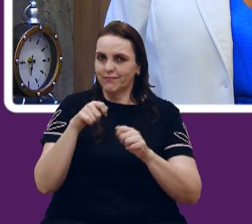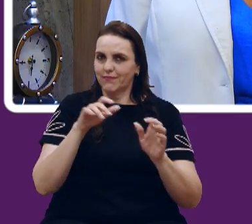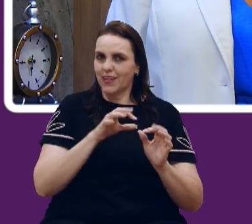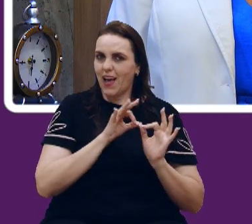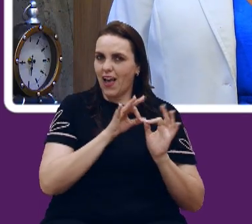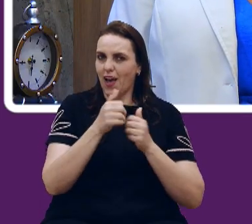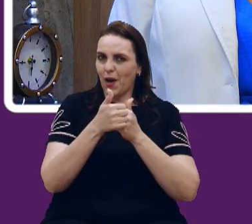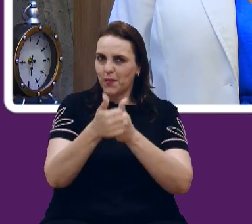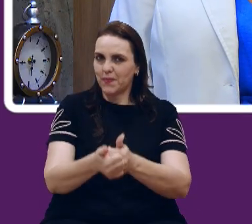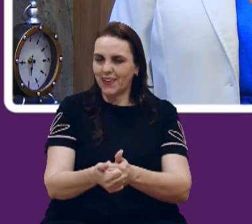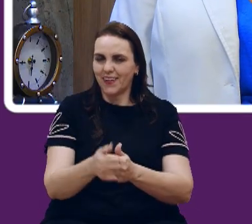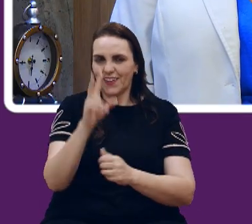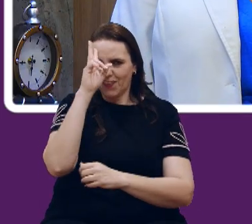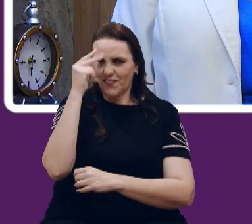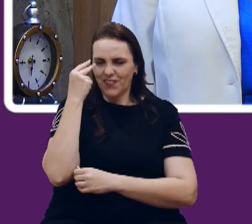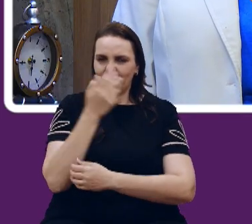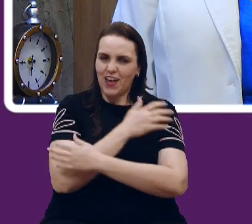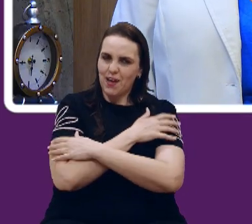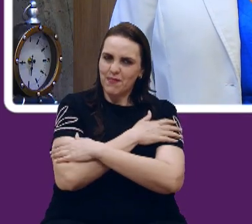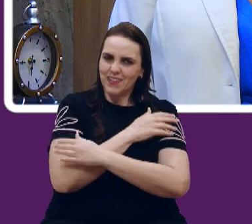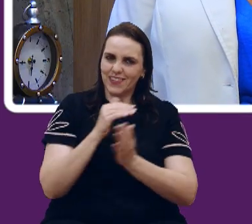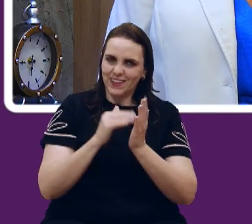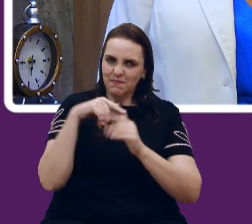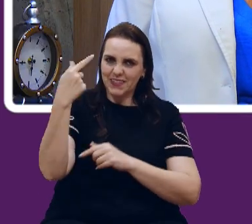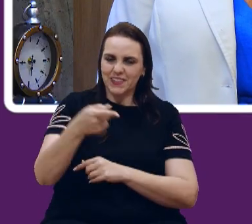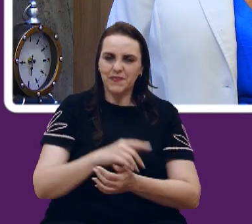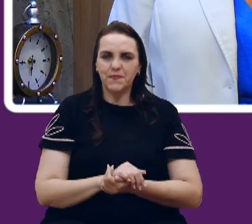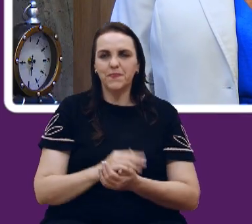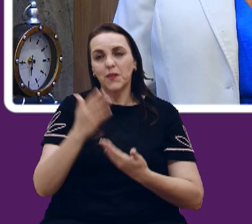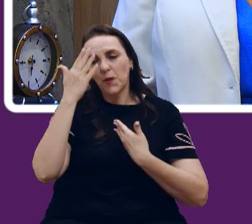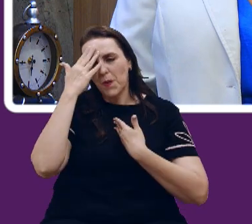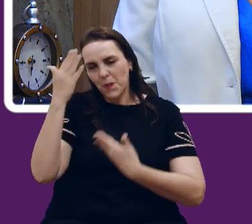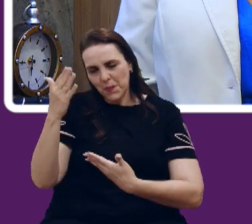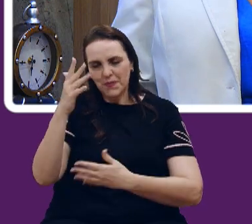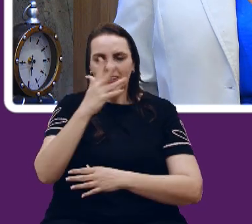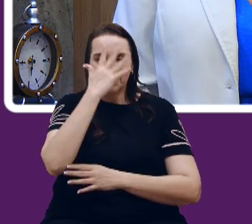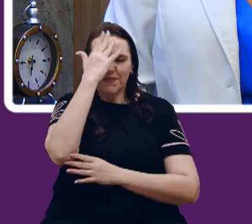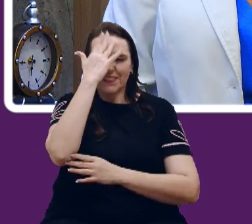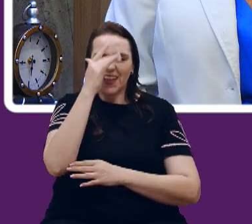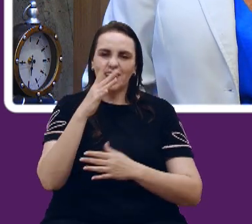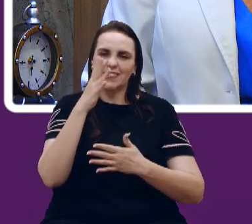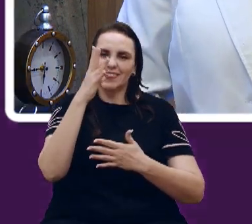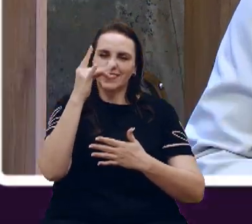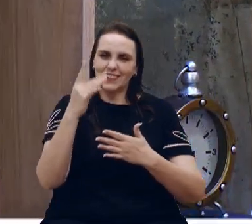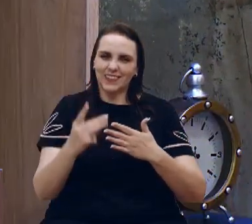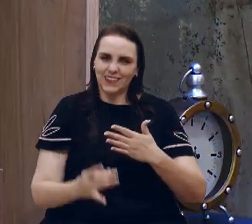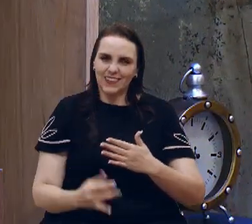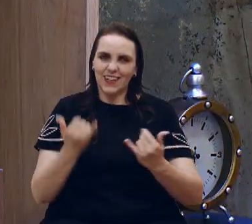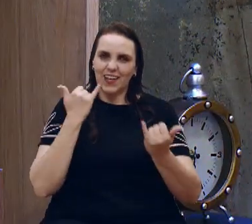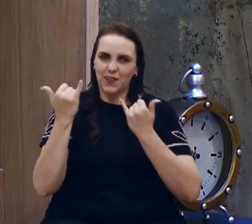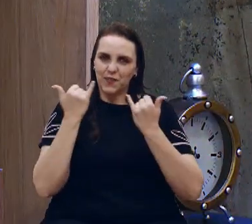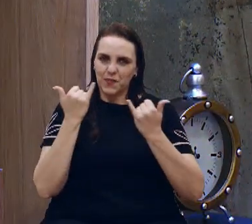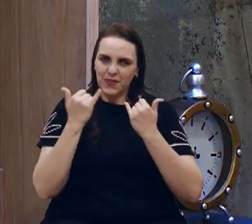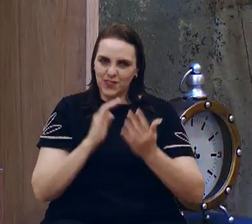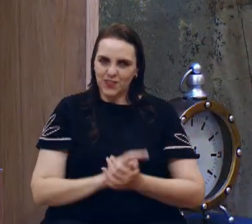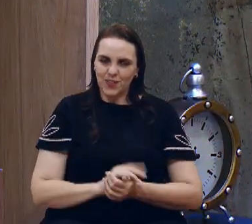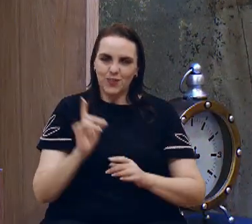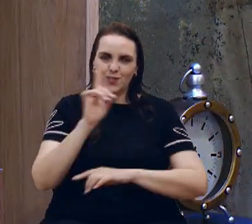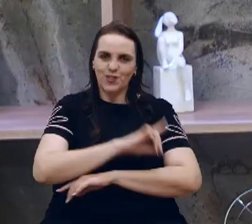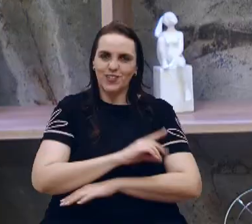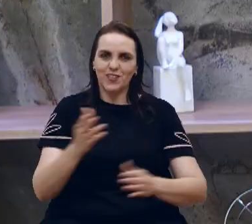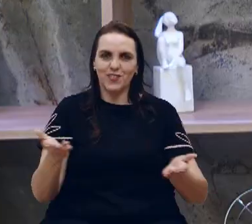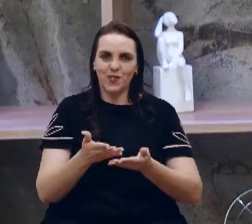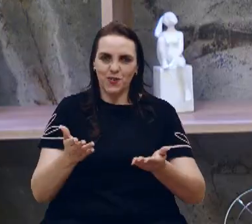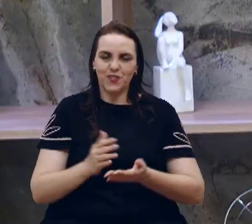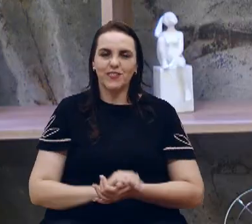acompanhar. Vive, grande abraço para você e até mais. Muito obrigada, Marcelo, por ter trazido todas essas informações do dia de hoje